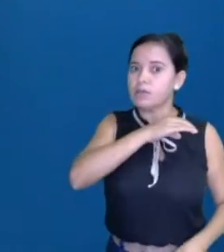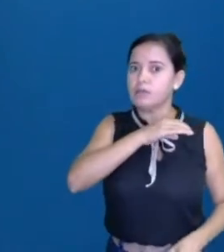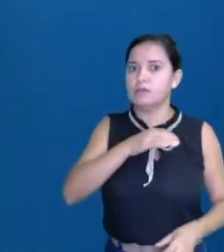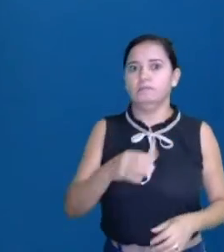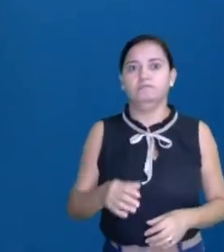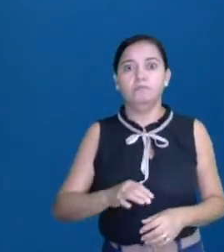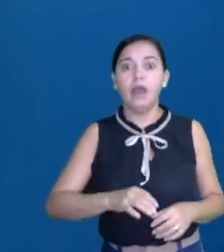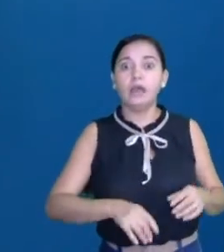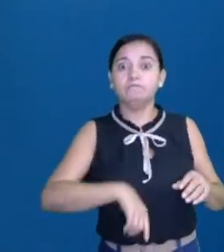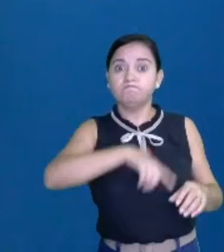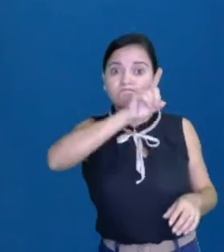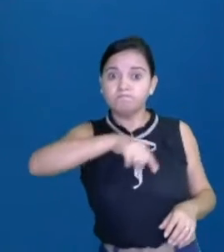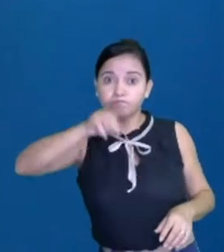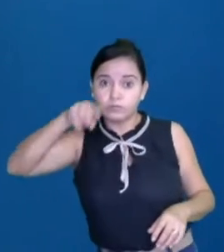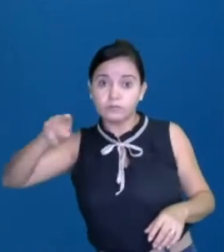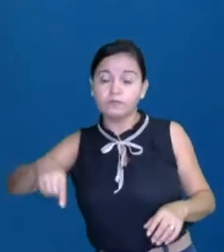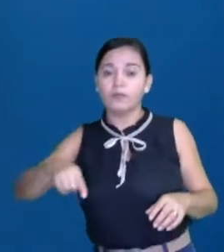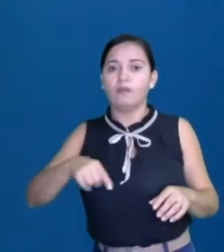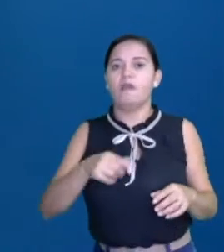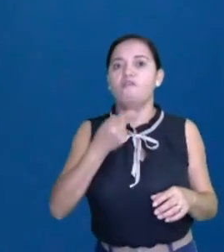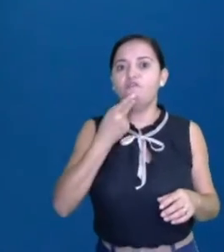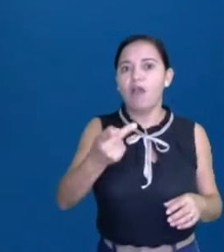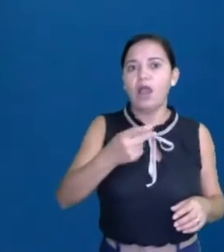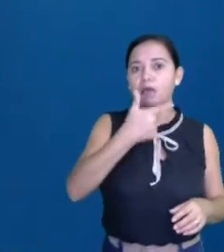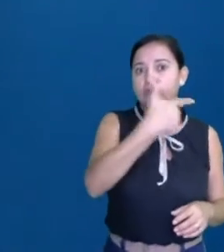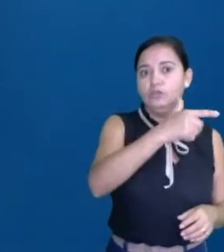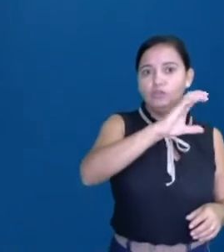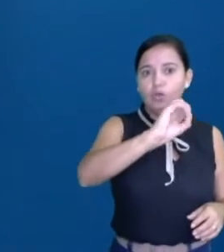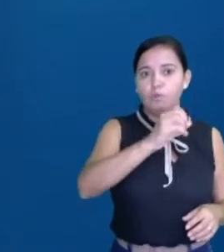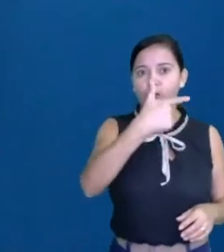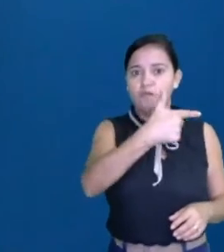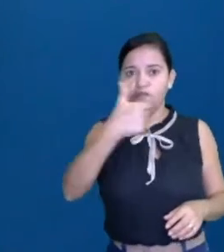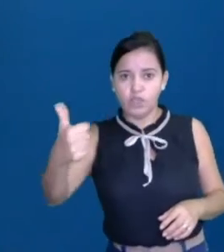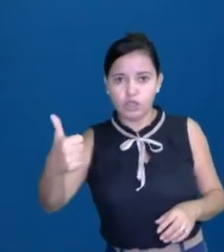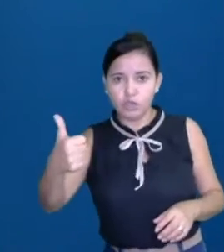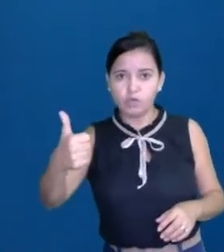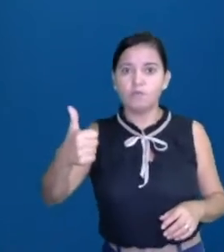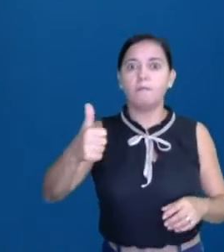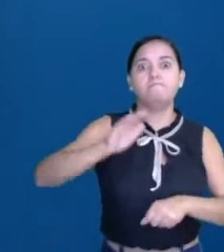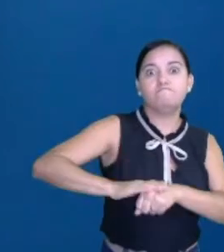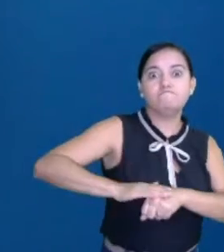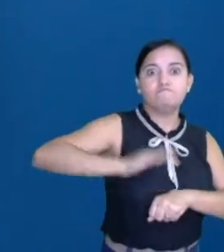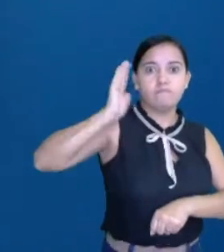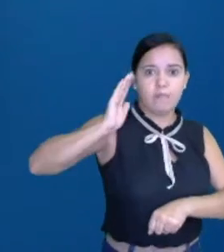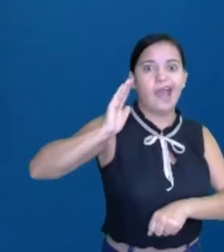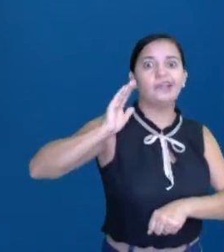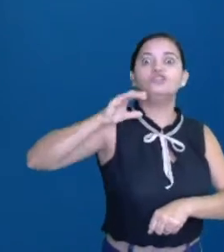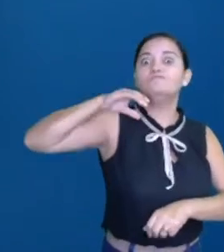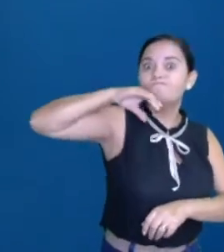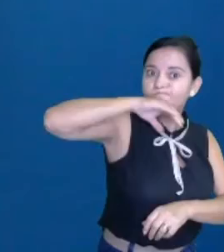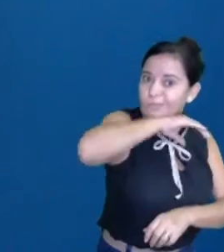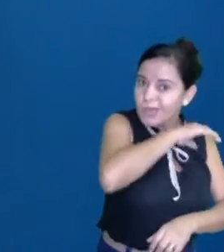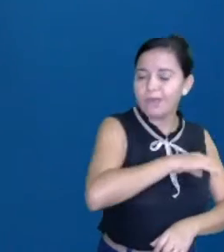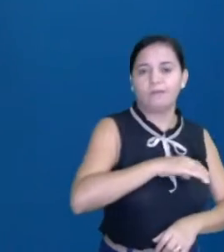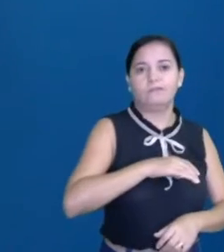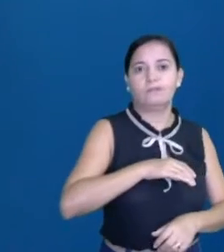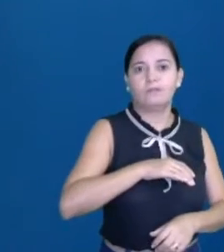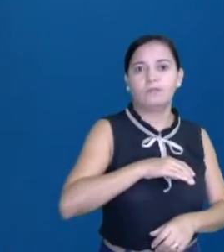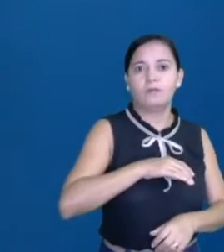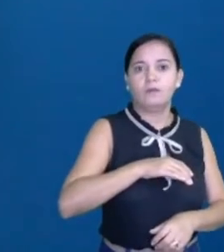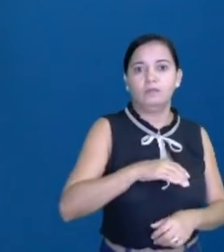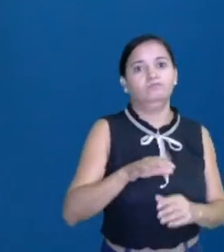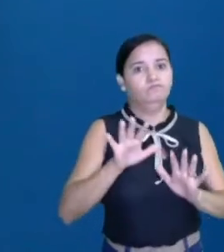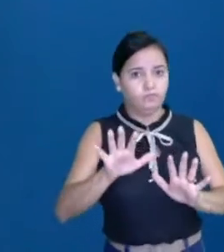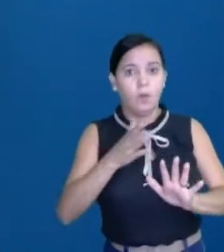que dizem que 2021 está indo para justamente superar essa marca de 2016. É o que